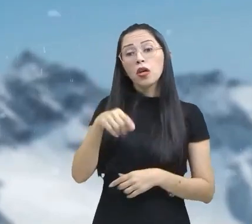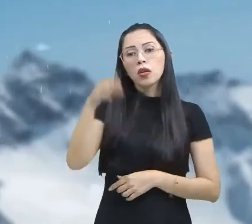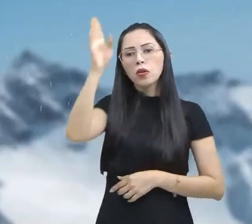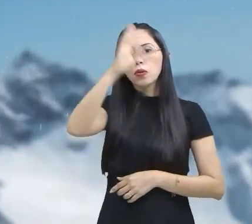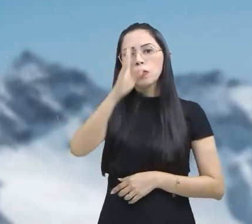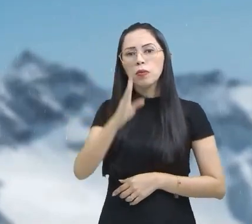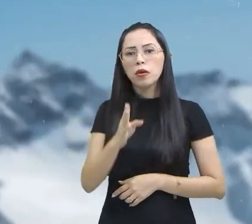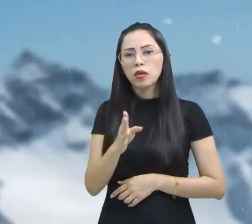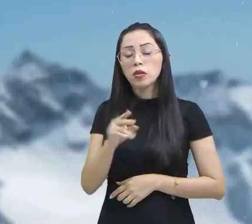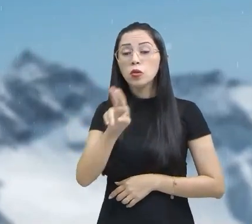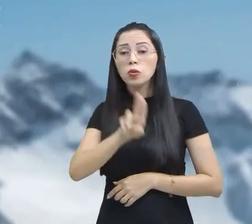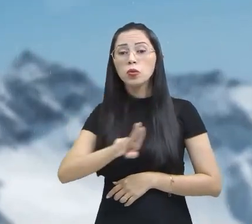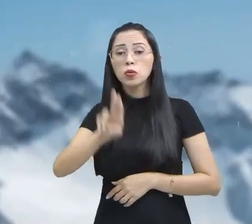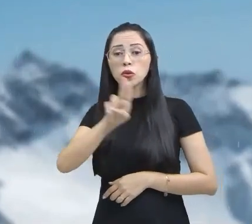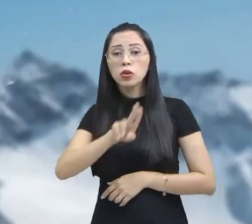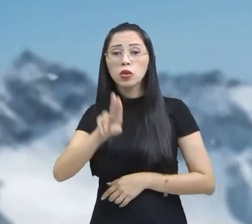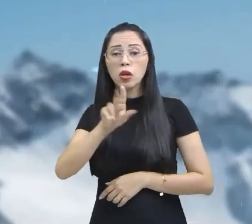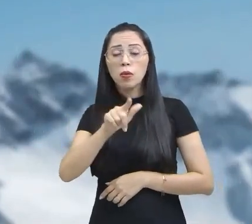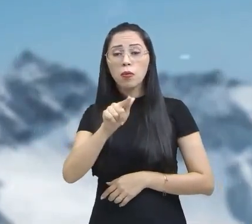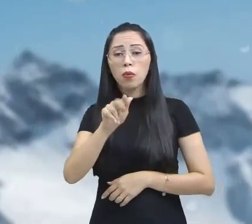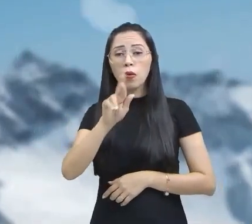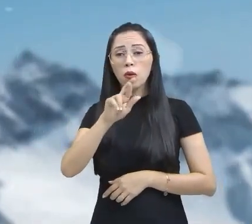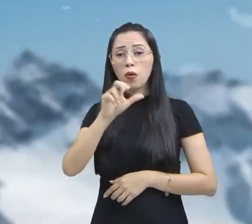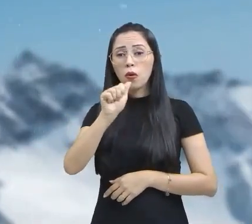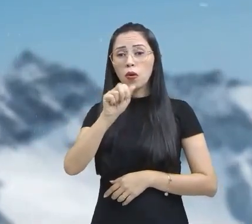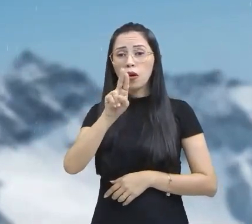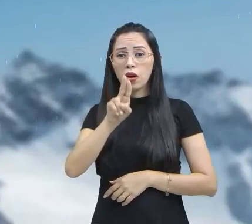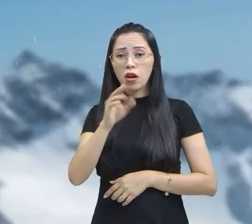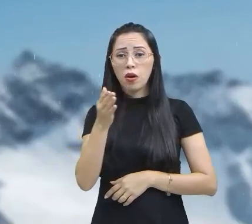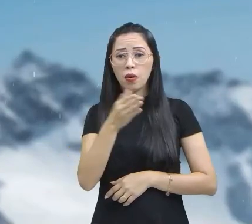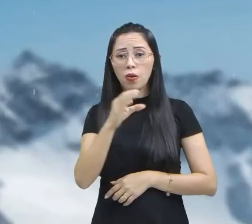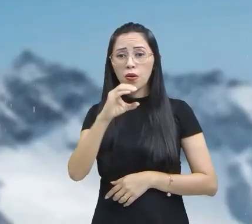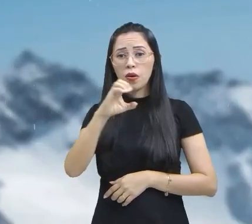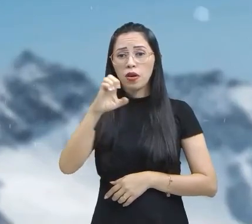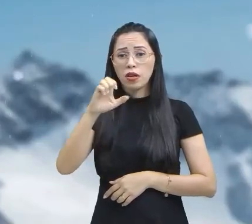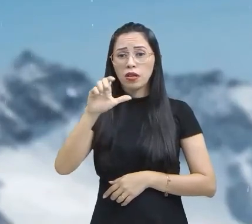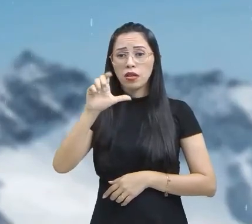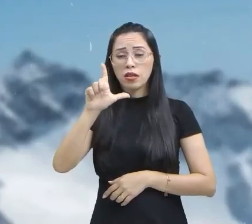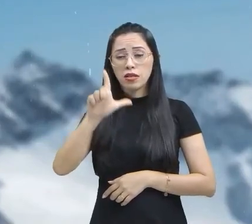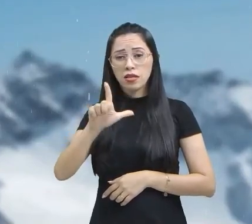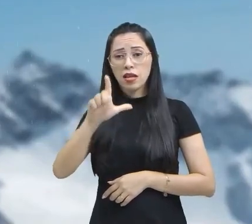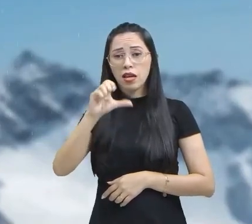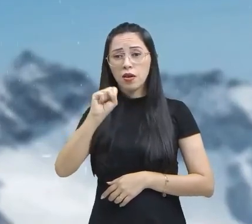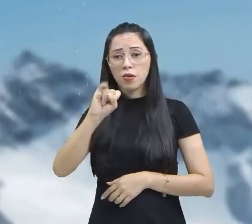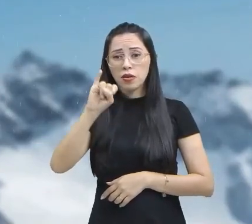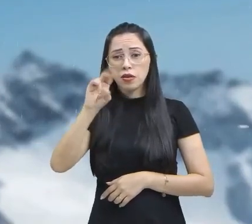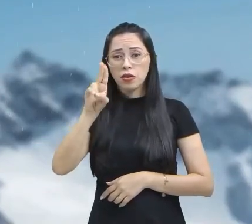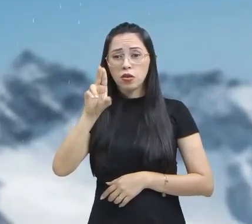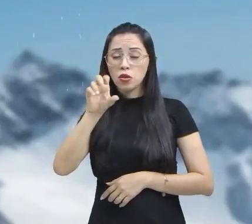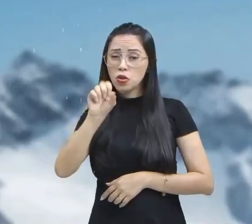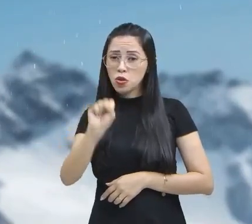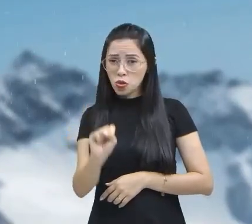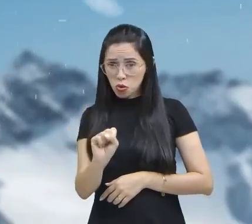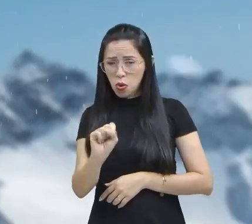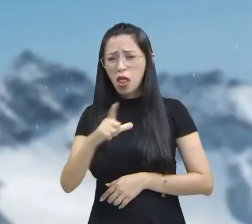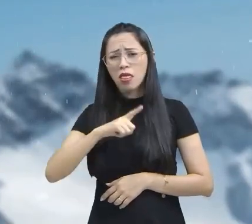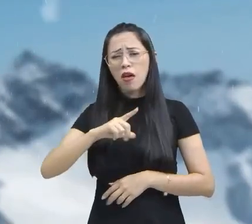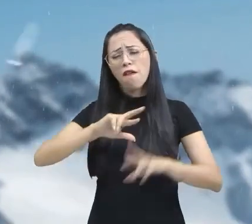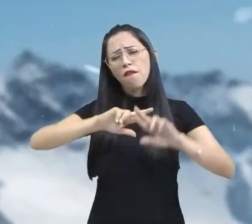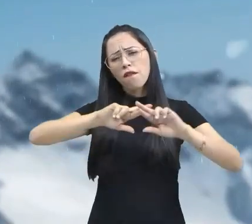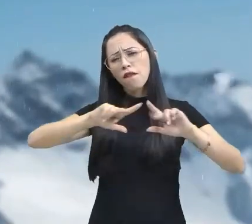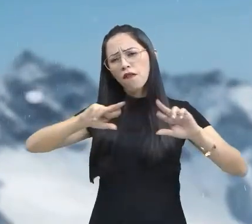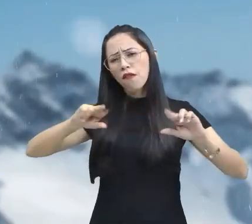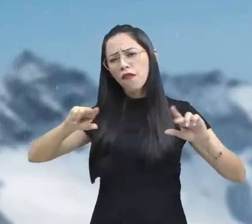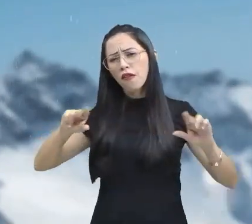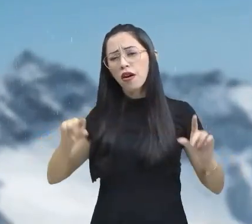utilizamos o grau Celsius. Professor, existem outras medidas de temperatura? Existe o Fahrenheit, existe o Kelvin, que é muito usado na